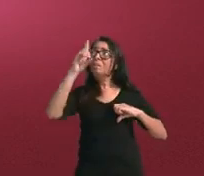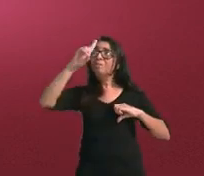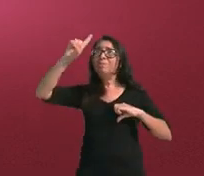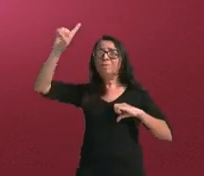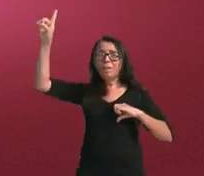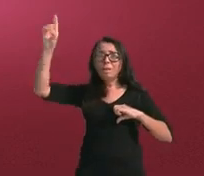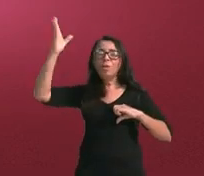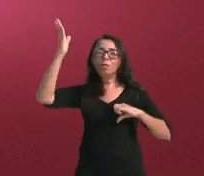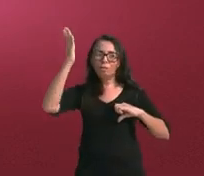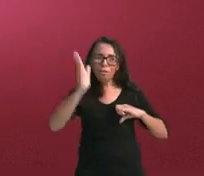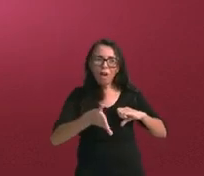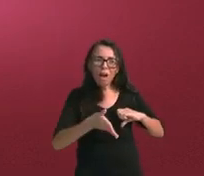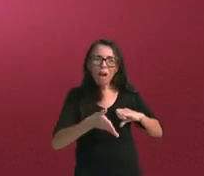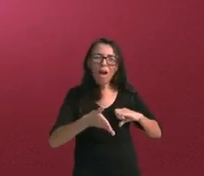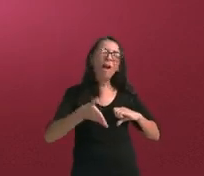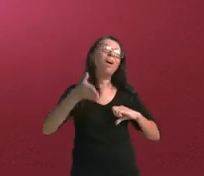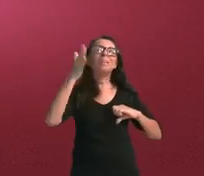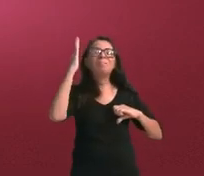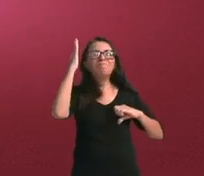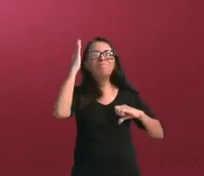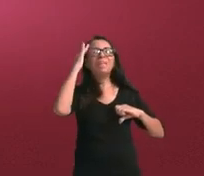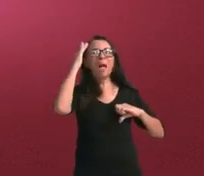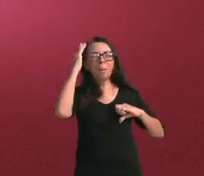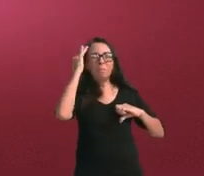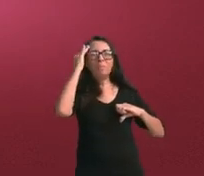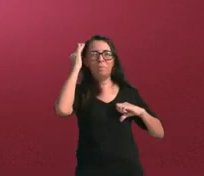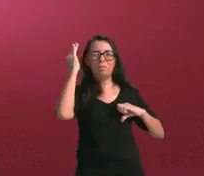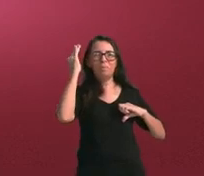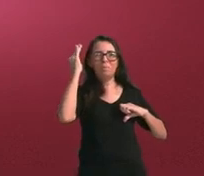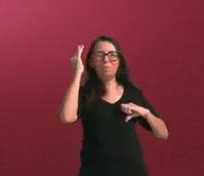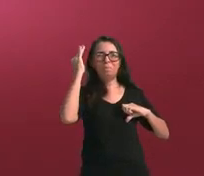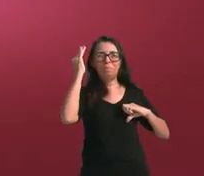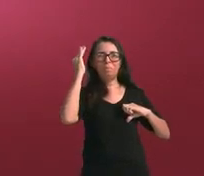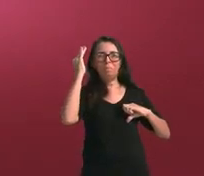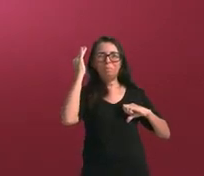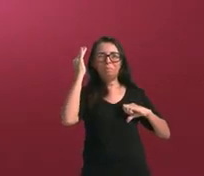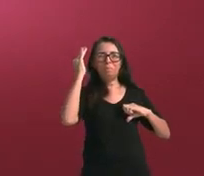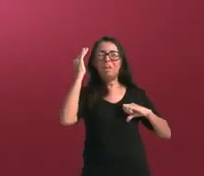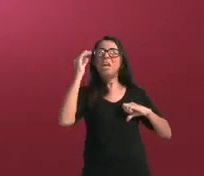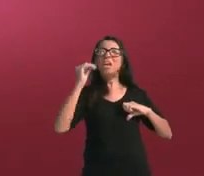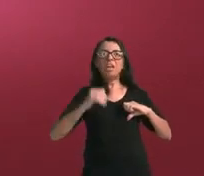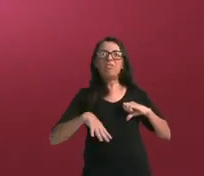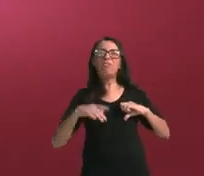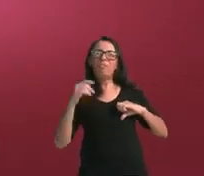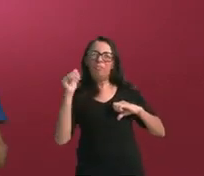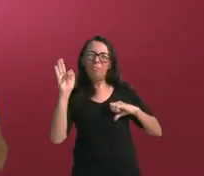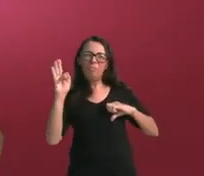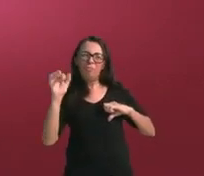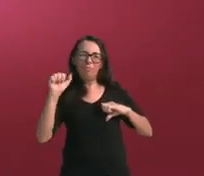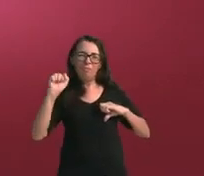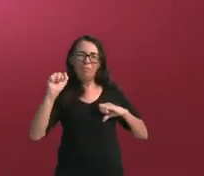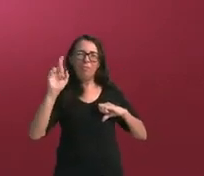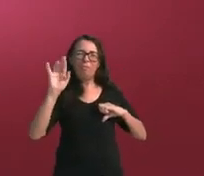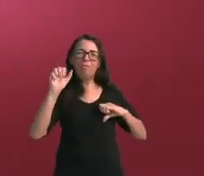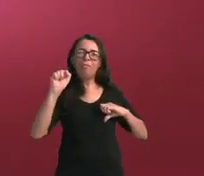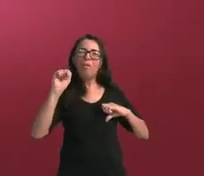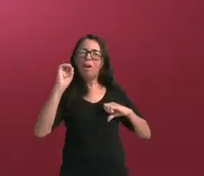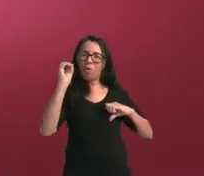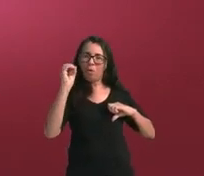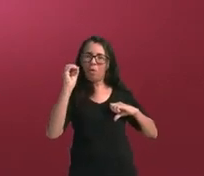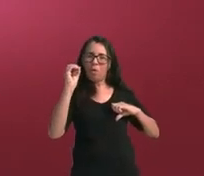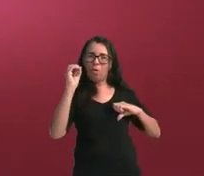grande ele é. O quão grande ele é. E ele é tão grande que ele endurece o